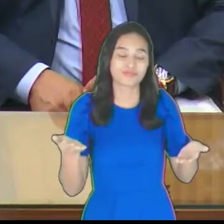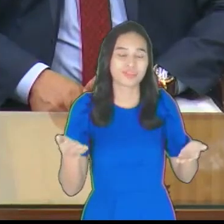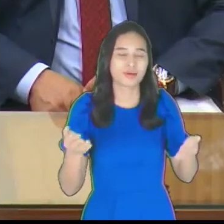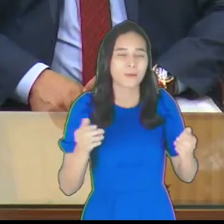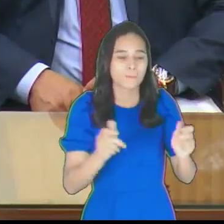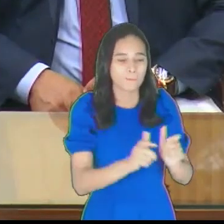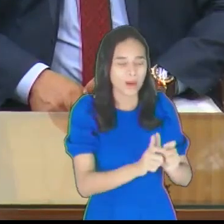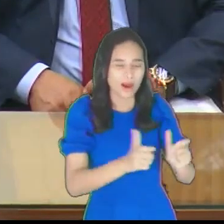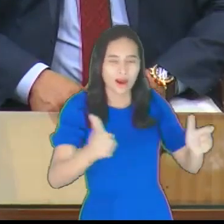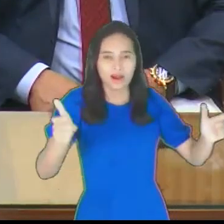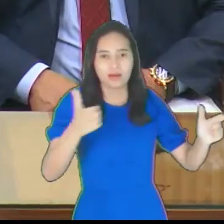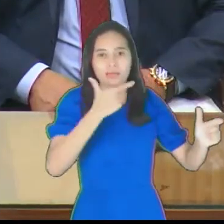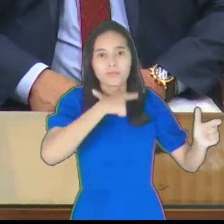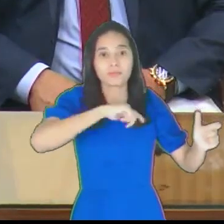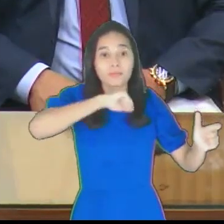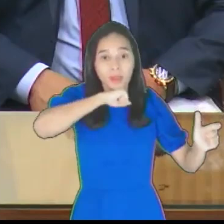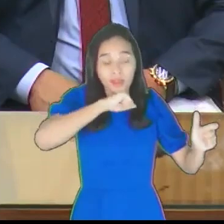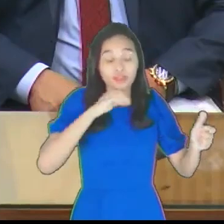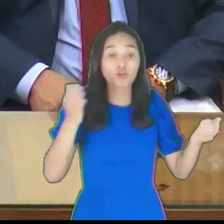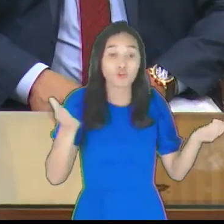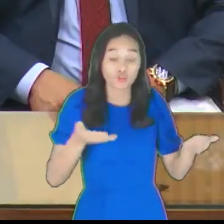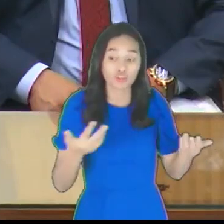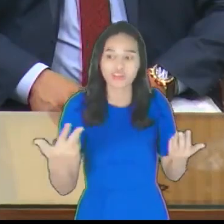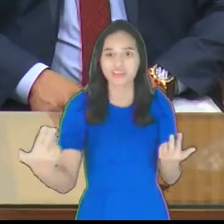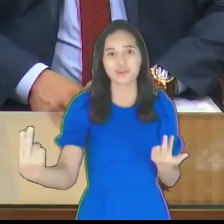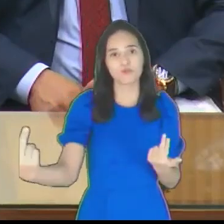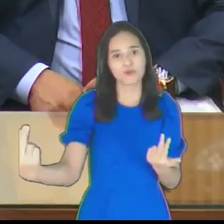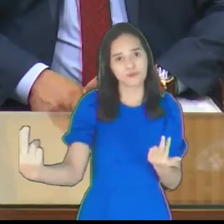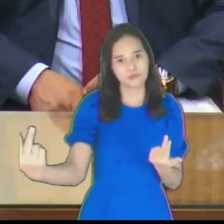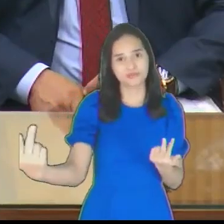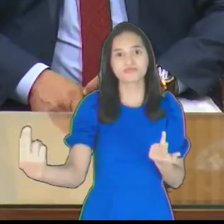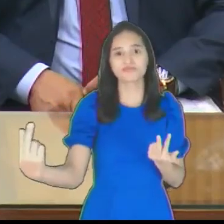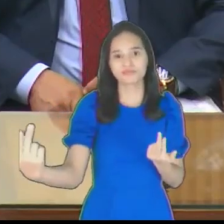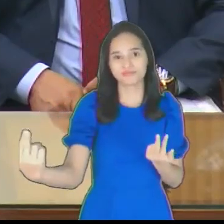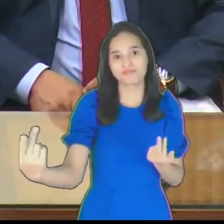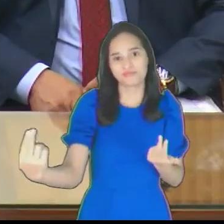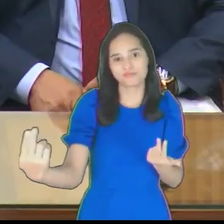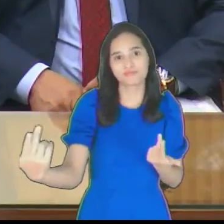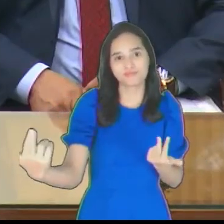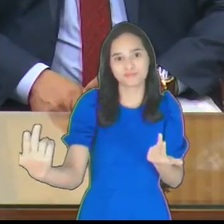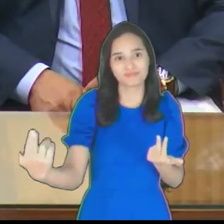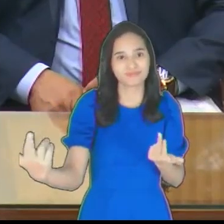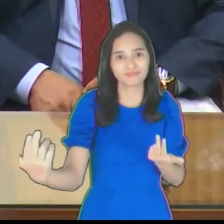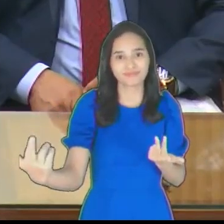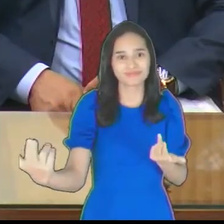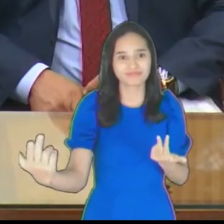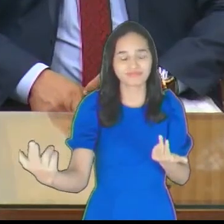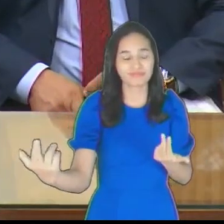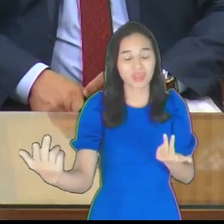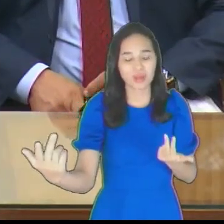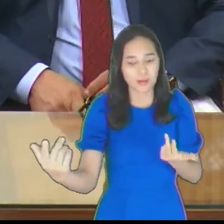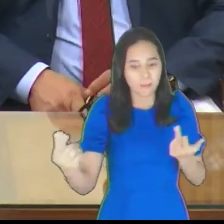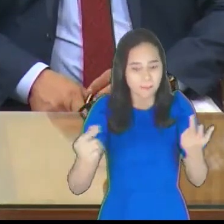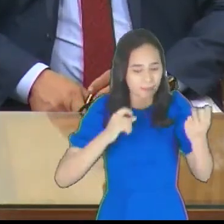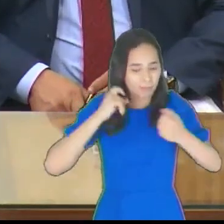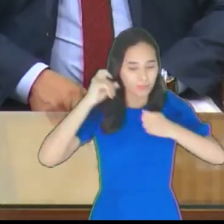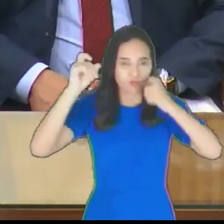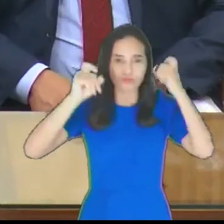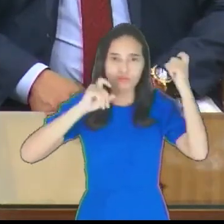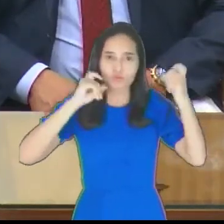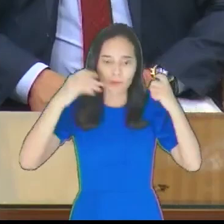Muitos pais hoje estão como Ezequias. Não estão preocupados